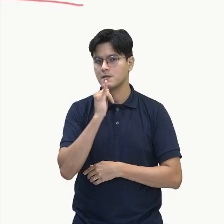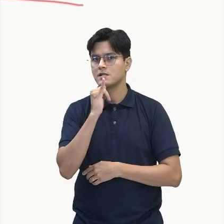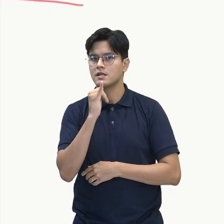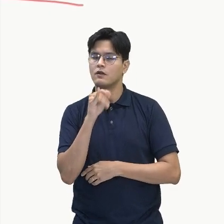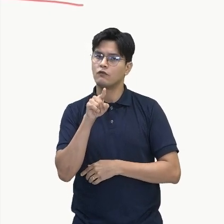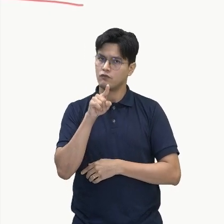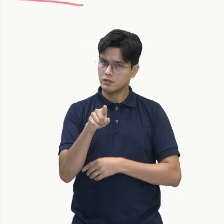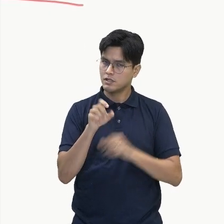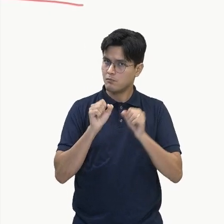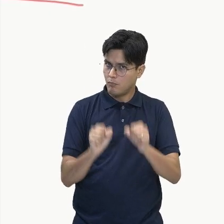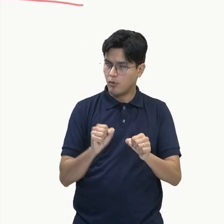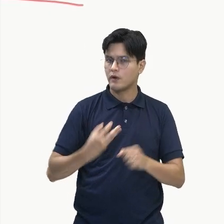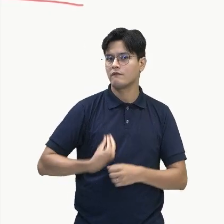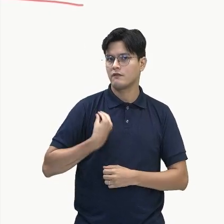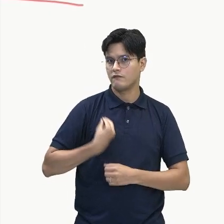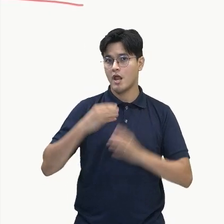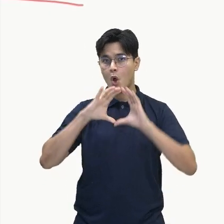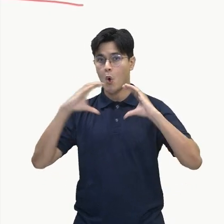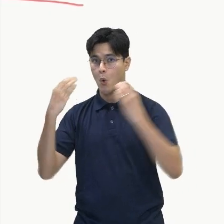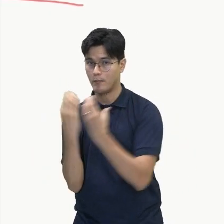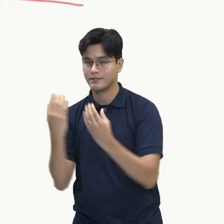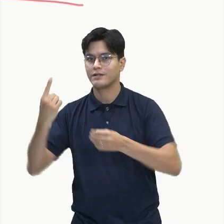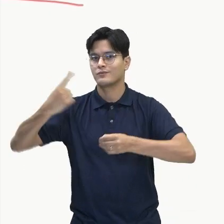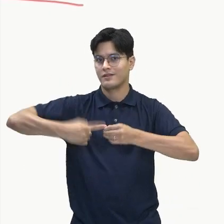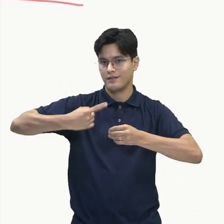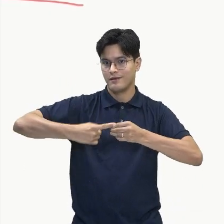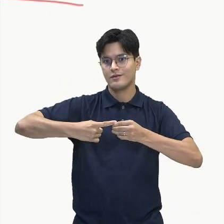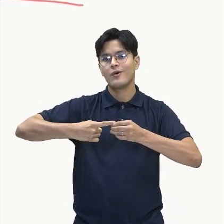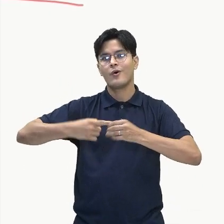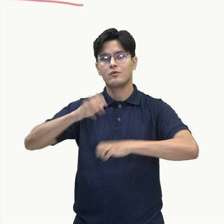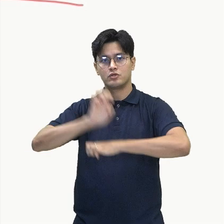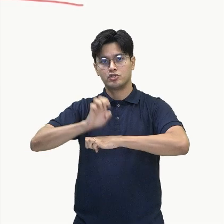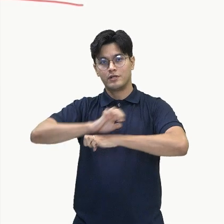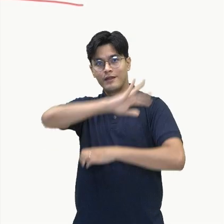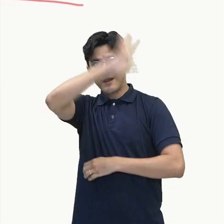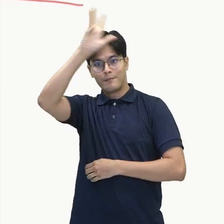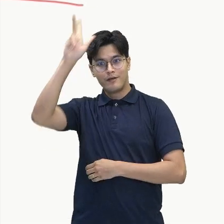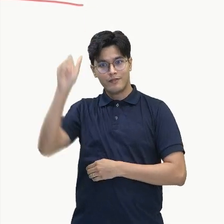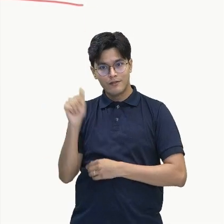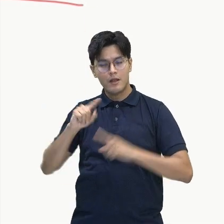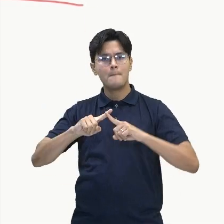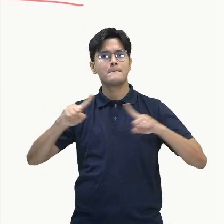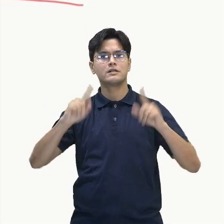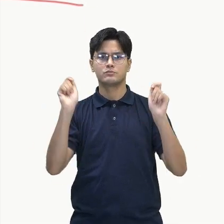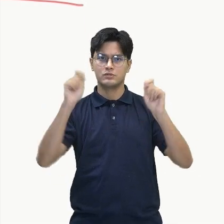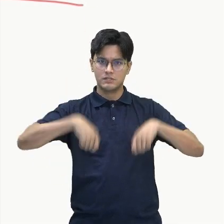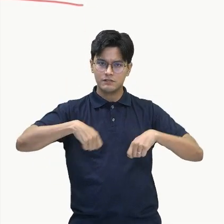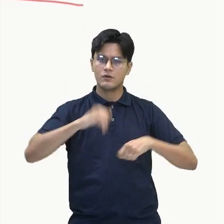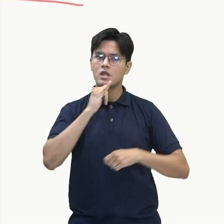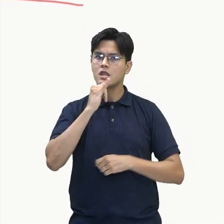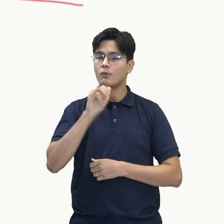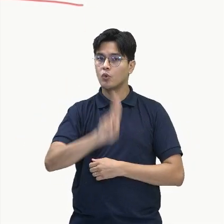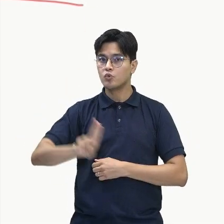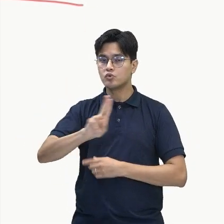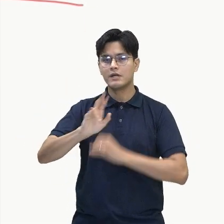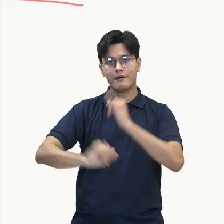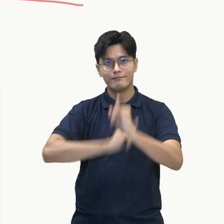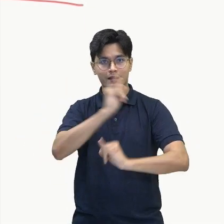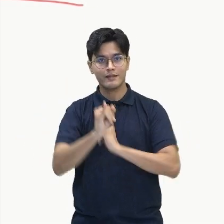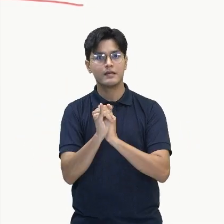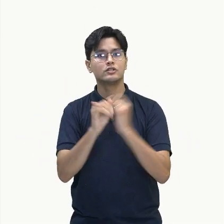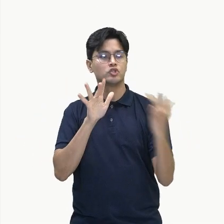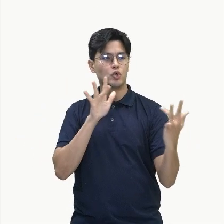interior da Amazônia e, se você tiver internet, você pode se conectar com pessoas em outro lugar do